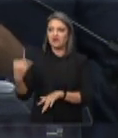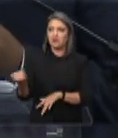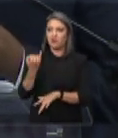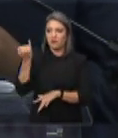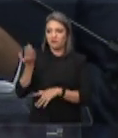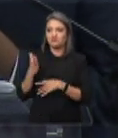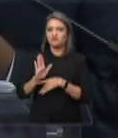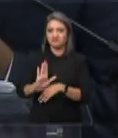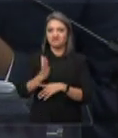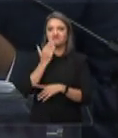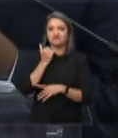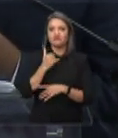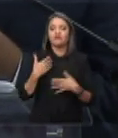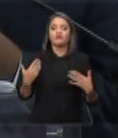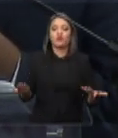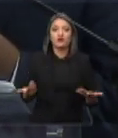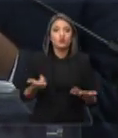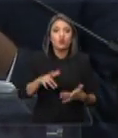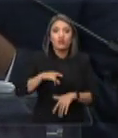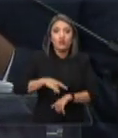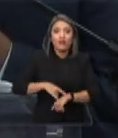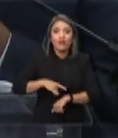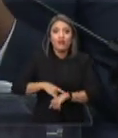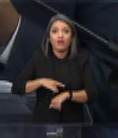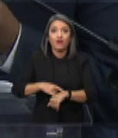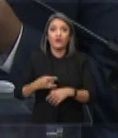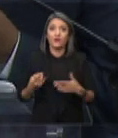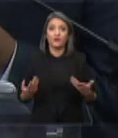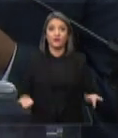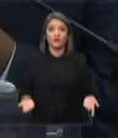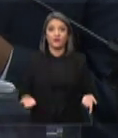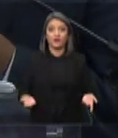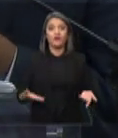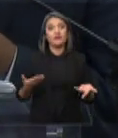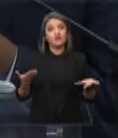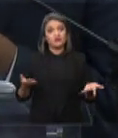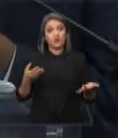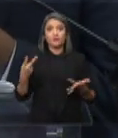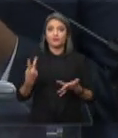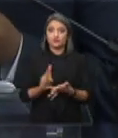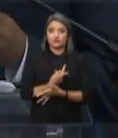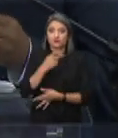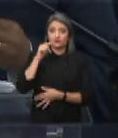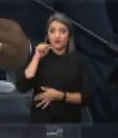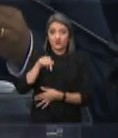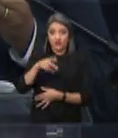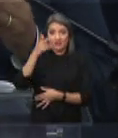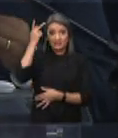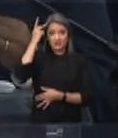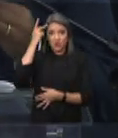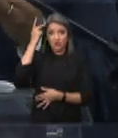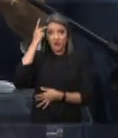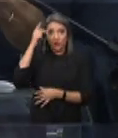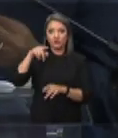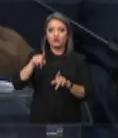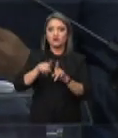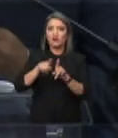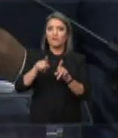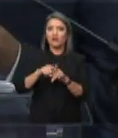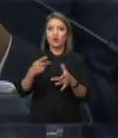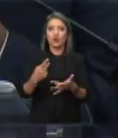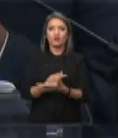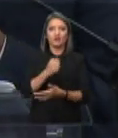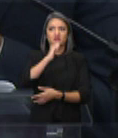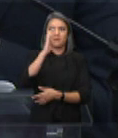acesso alimentação e não tem um banheiros então assim e essa realidade de São Paulo é a realidade de todo o Brasil